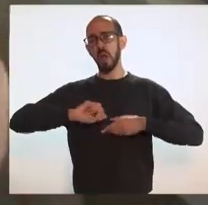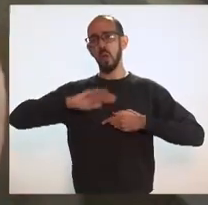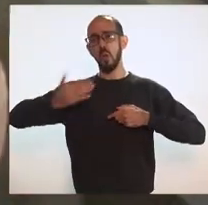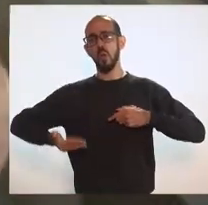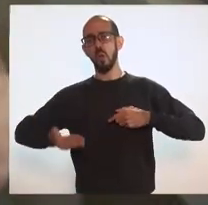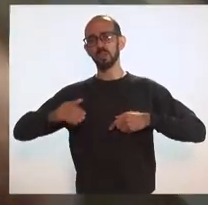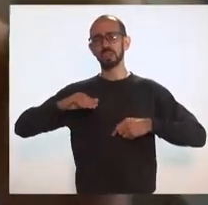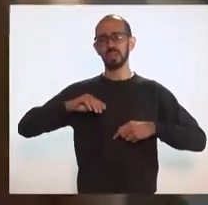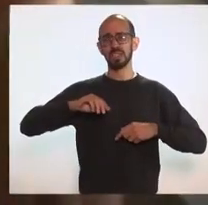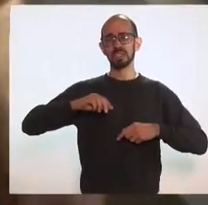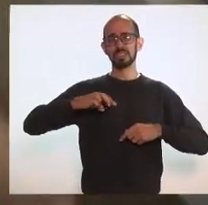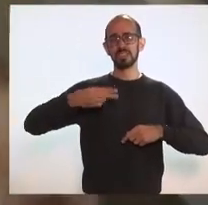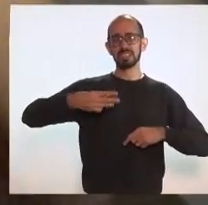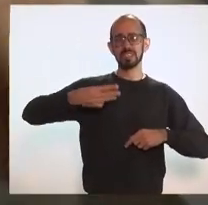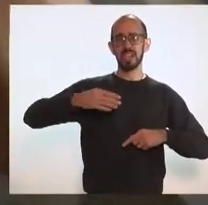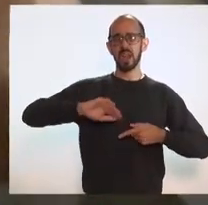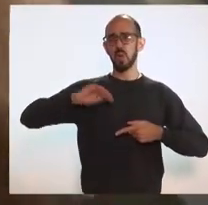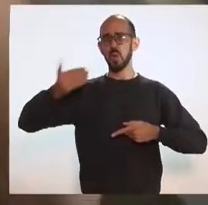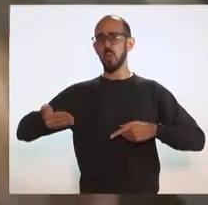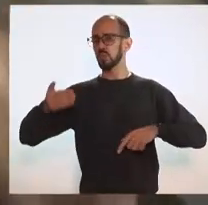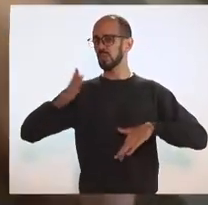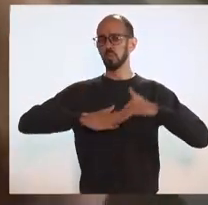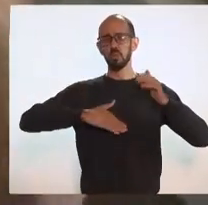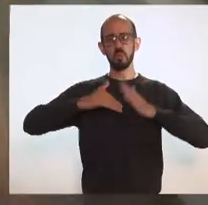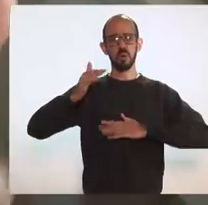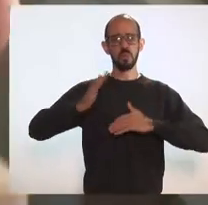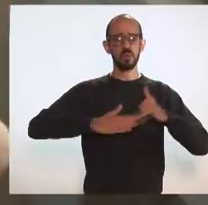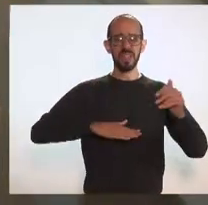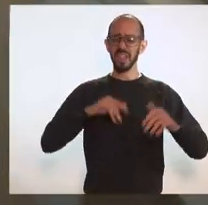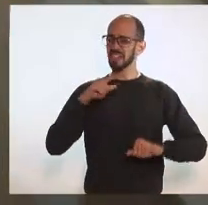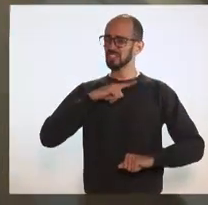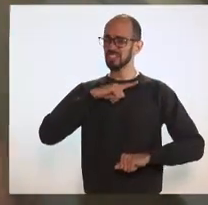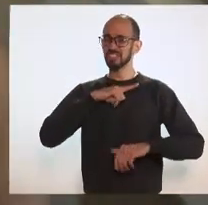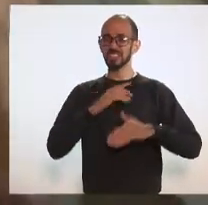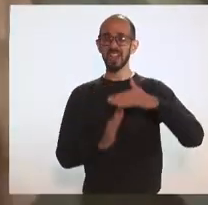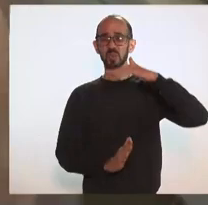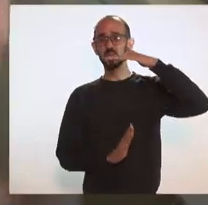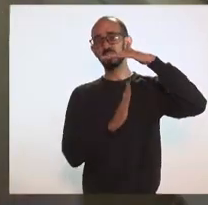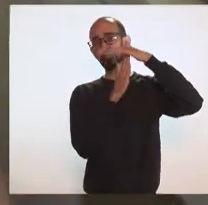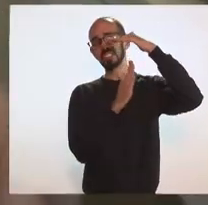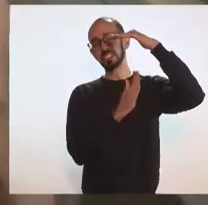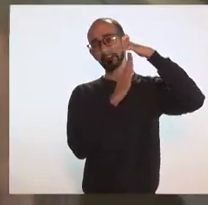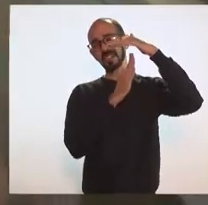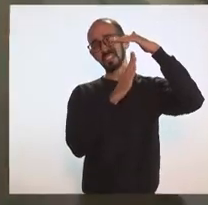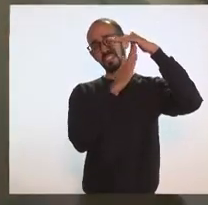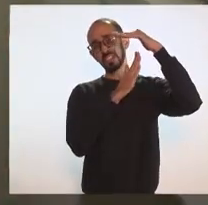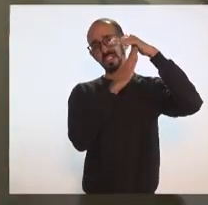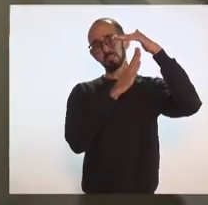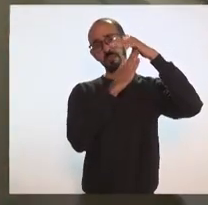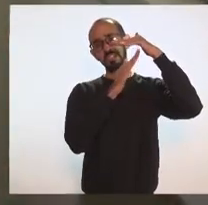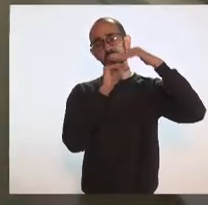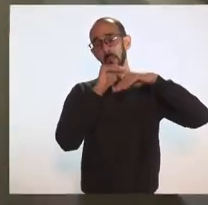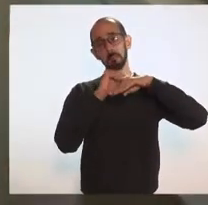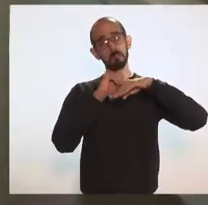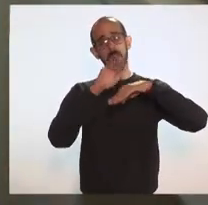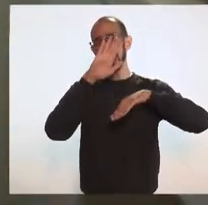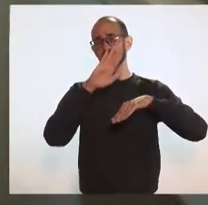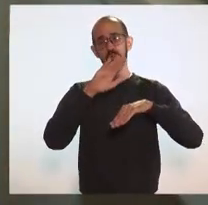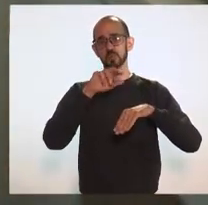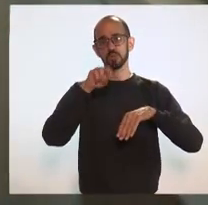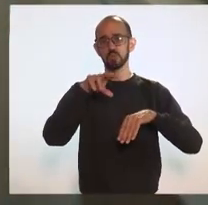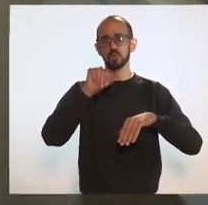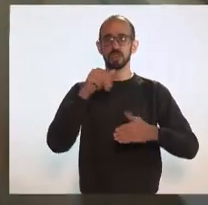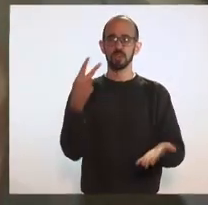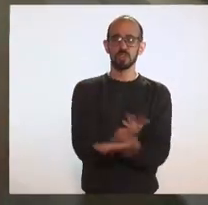onda um pouco importa nós estamos no Pico dos tipos estamos tropico dos pecados Então